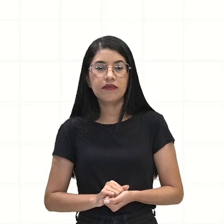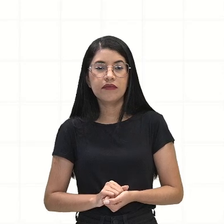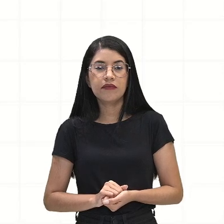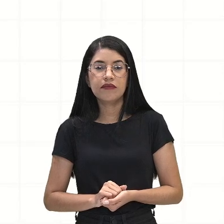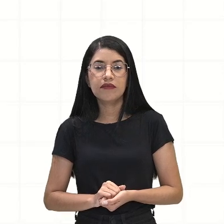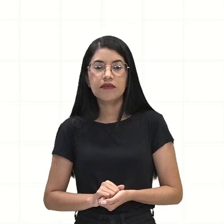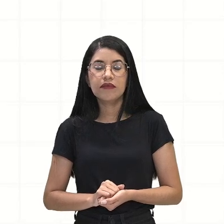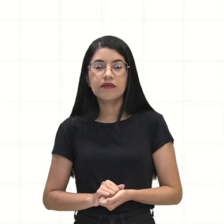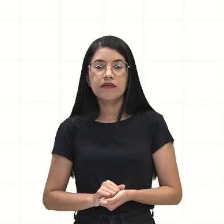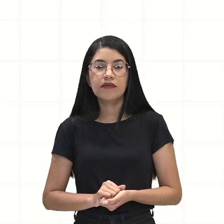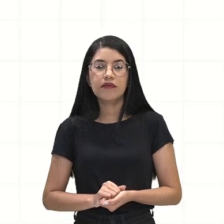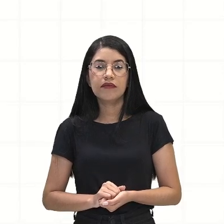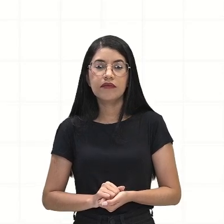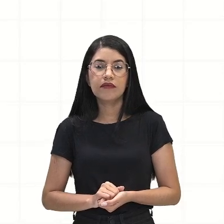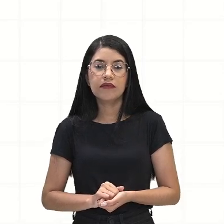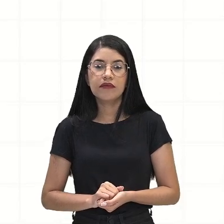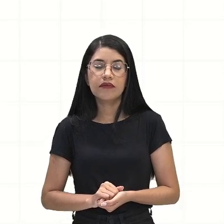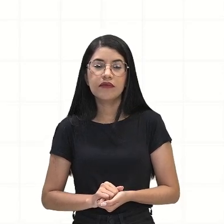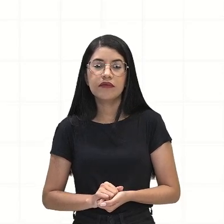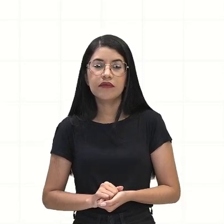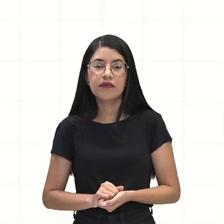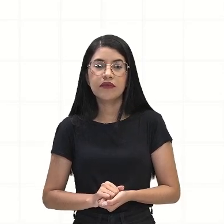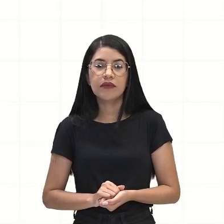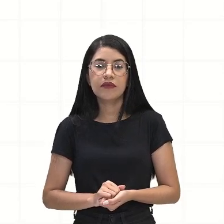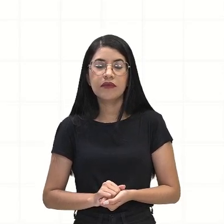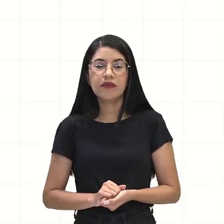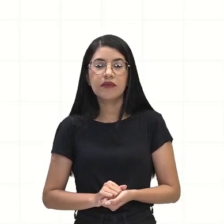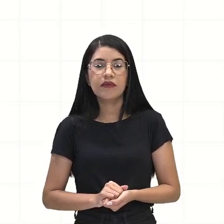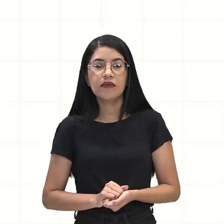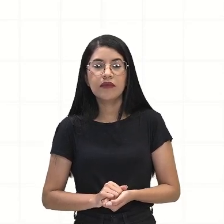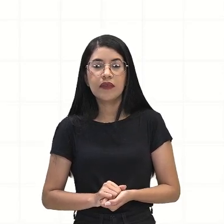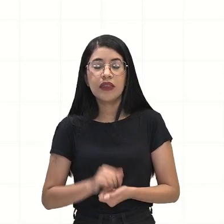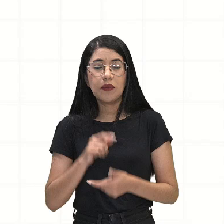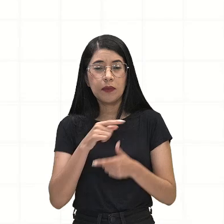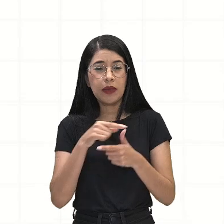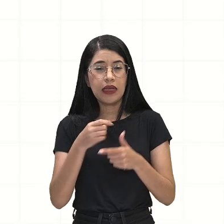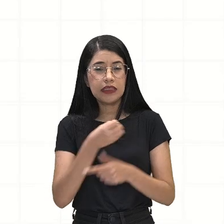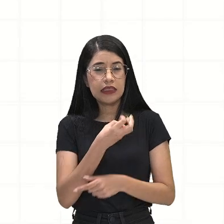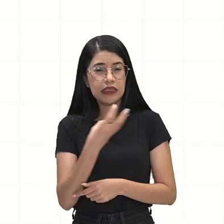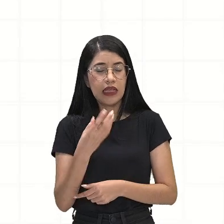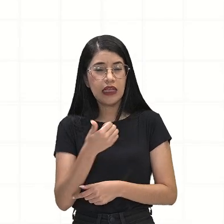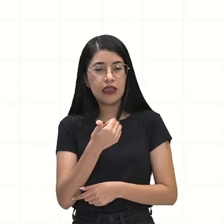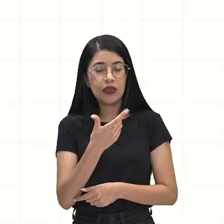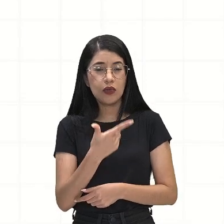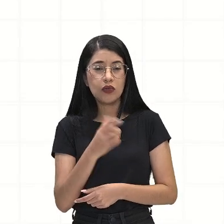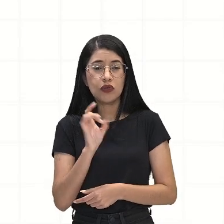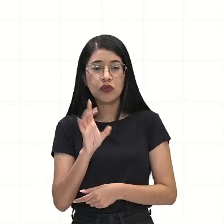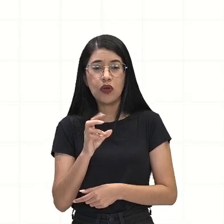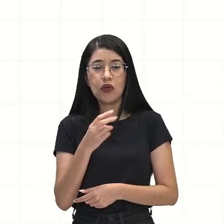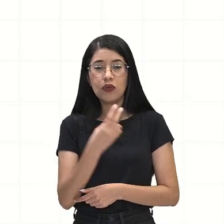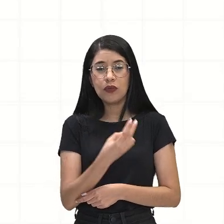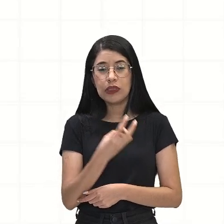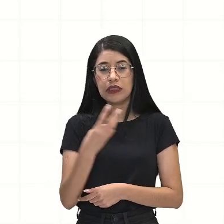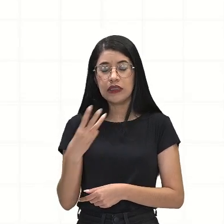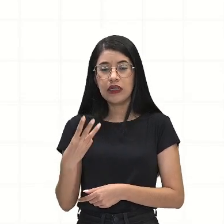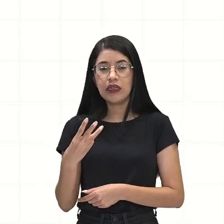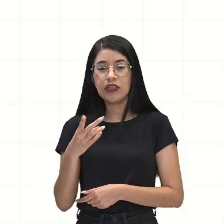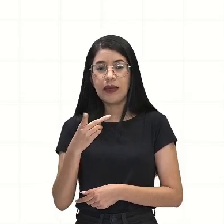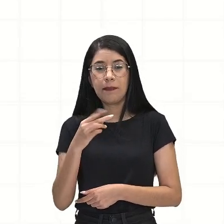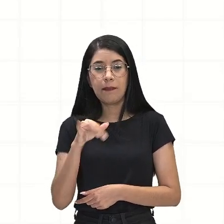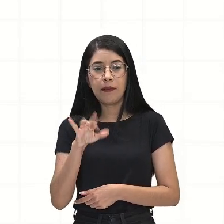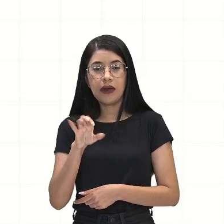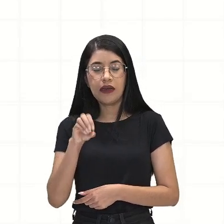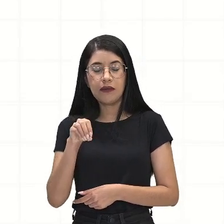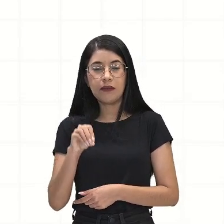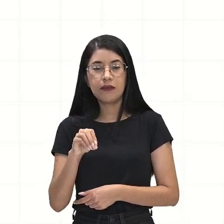60. Aqui são os 12 divisores. Aí, entre esses 12 divisores, os que são primos é só o número 2 e o